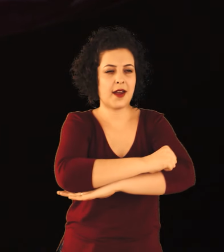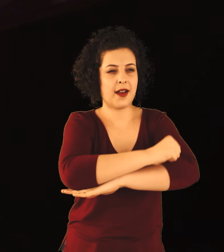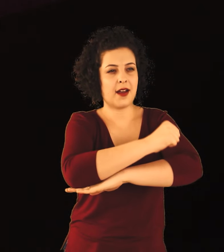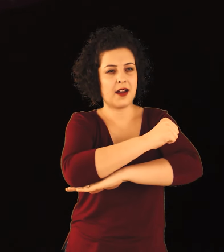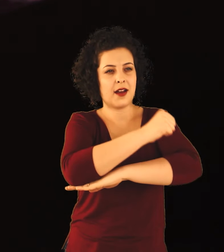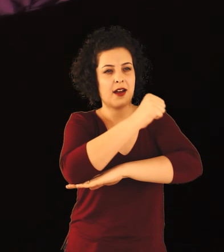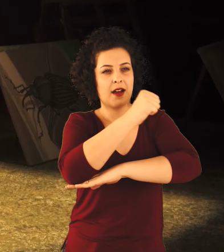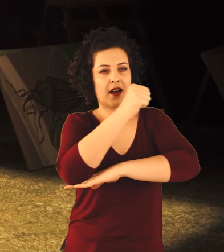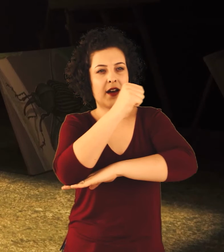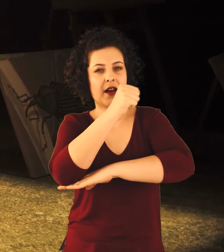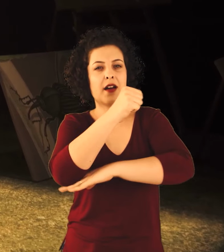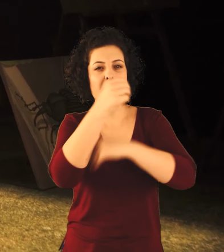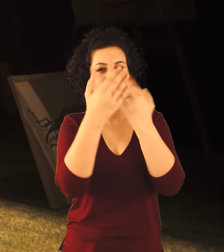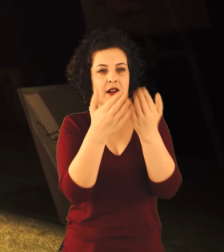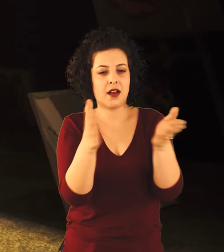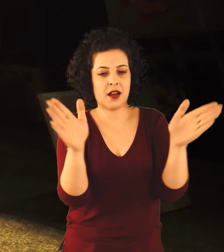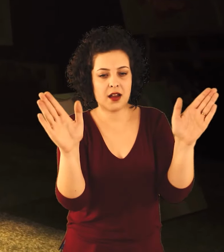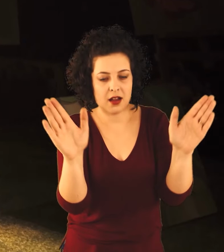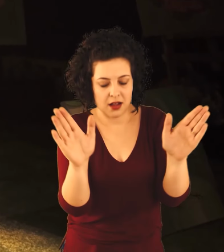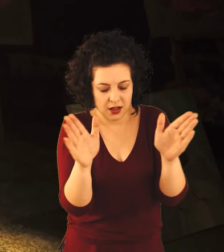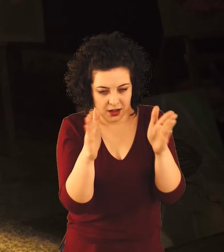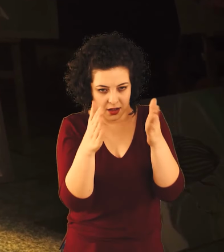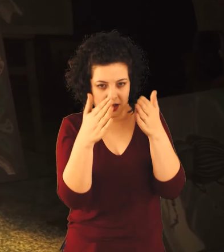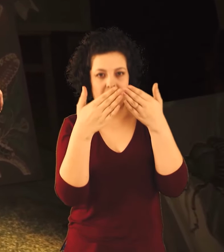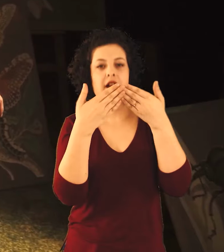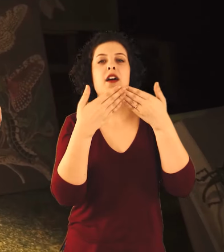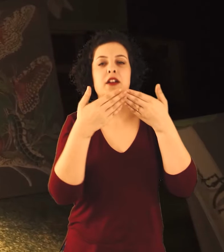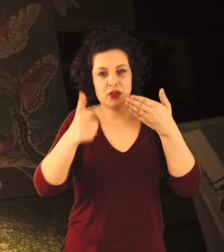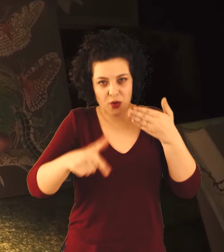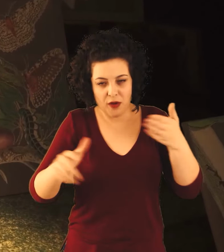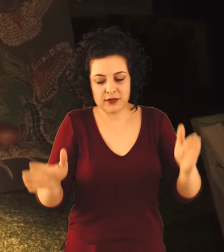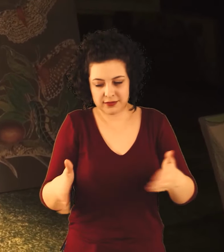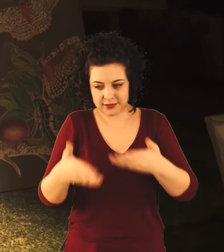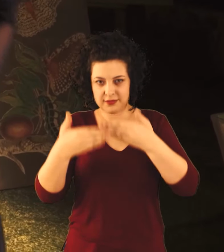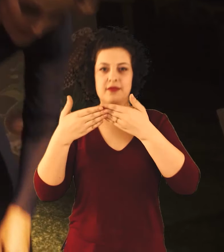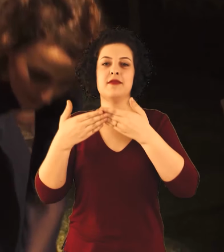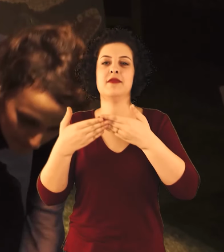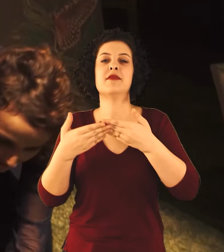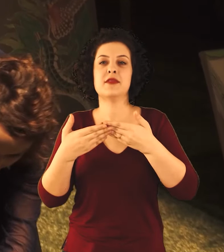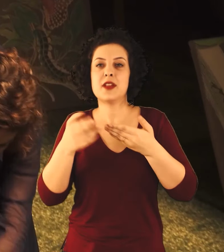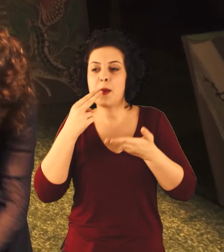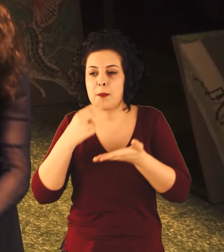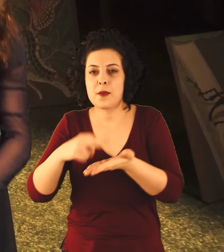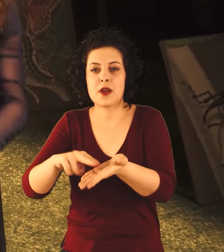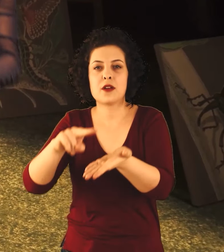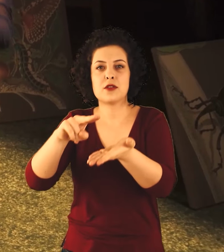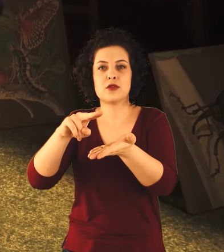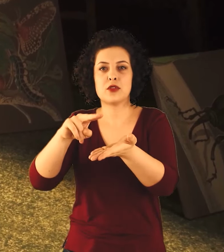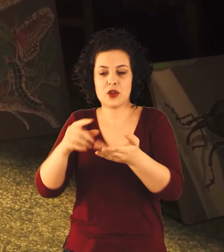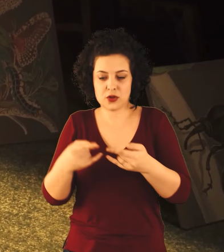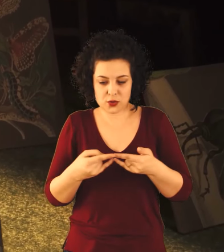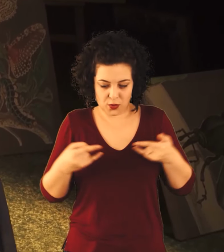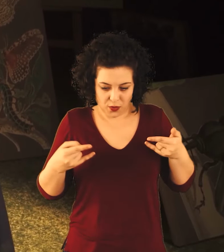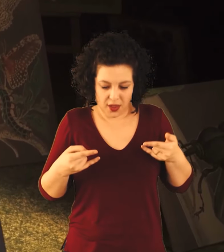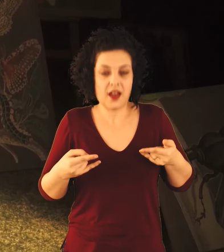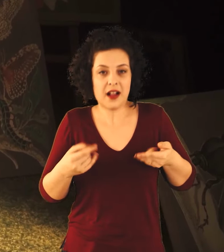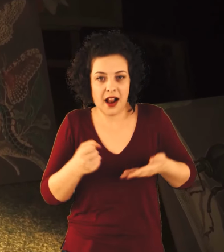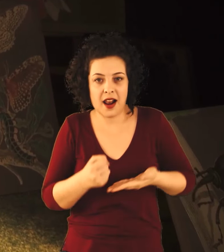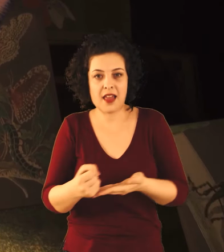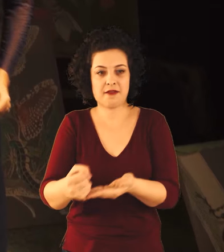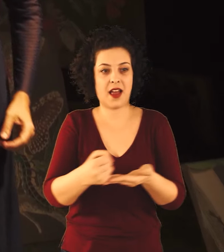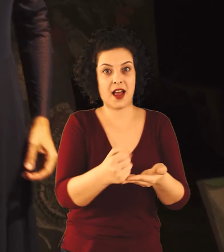abre lentamente com o vento. Eu sou Maria que fecha novamente a janela. Eu sou os dois bilhetes só de ida da embarcação